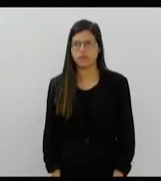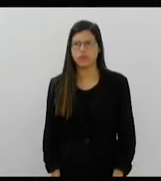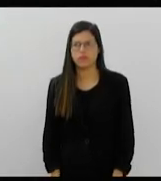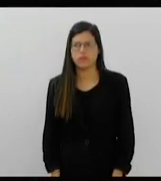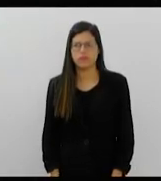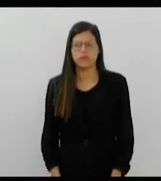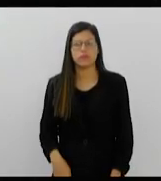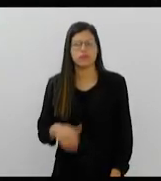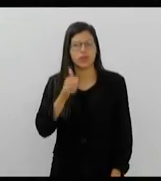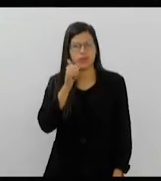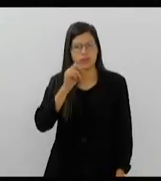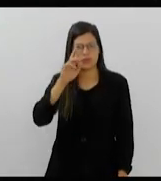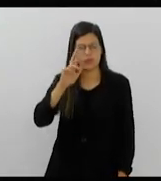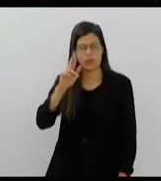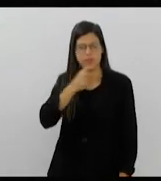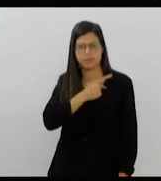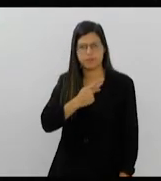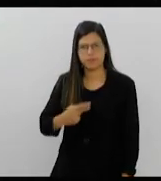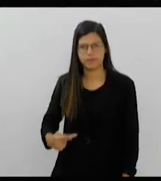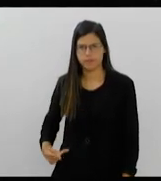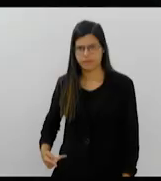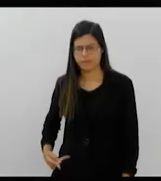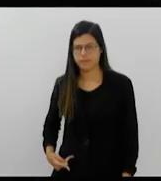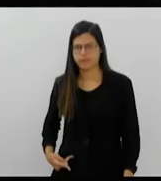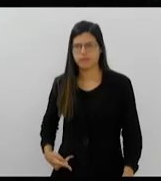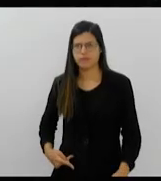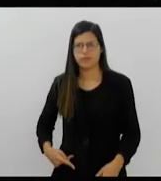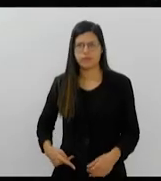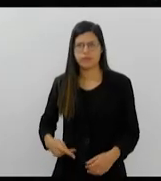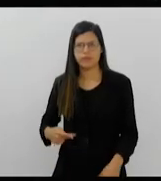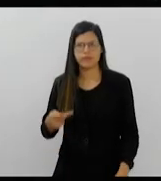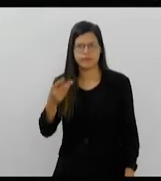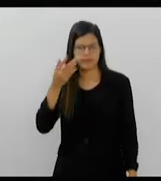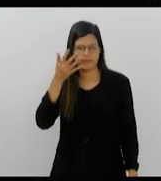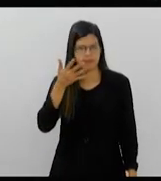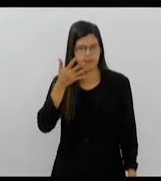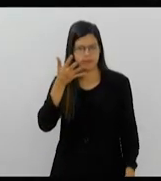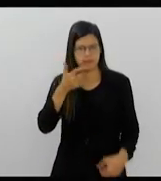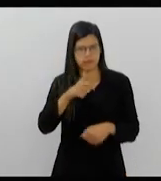Senhora presidente do expediente inicial,